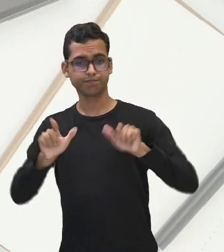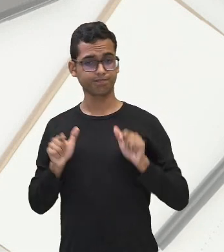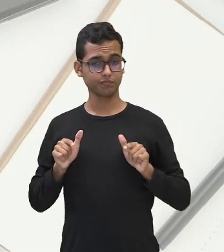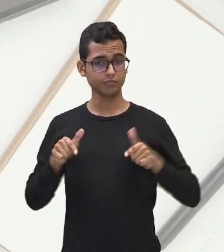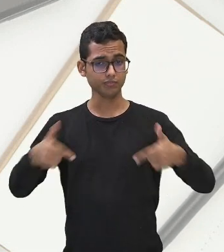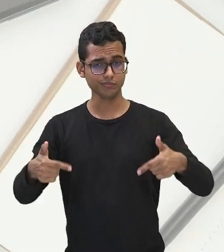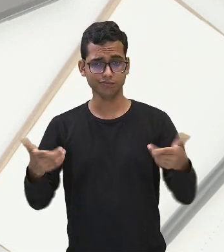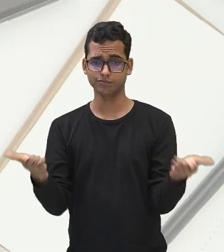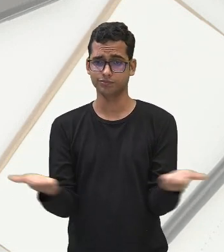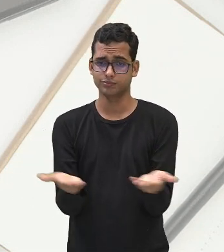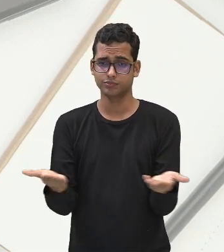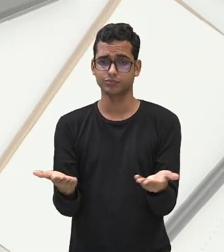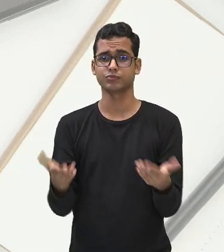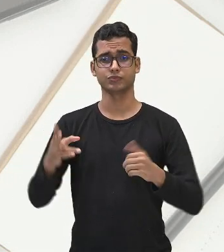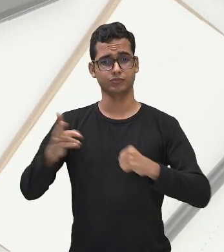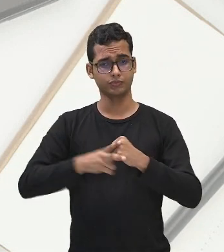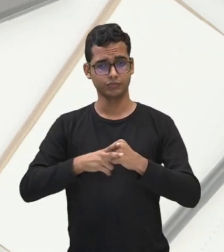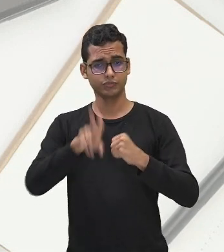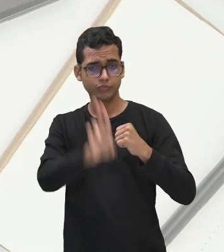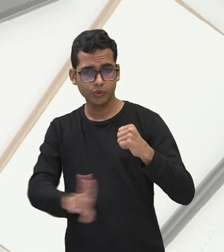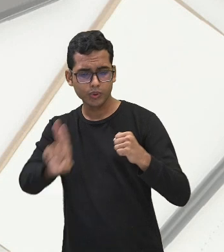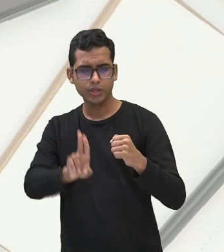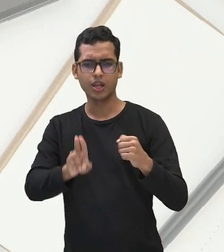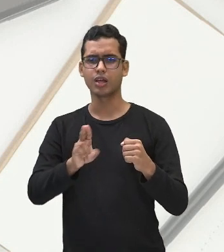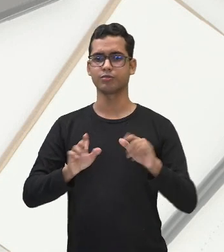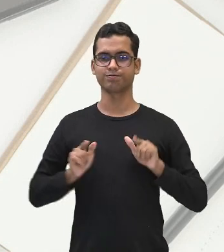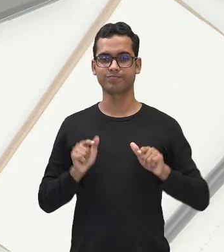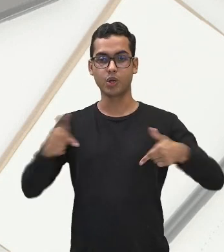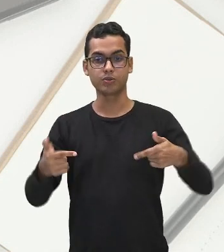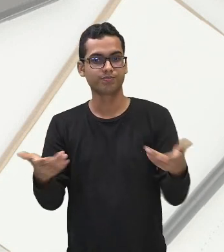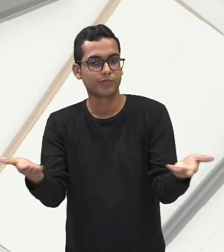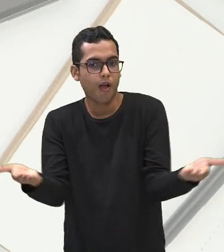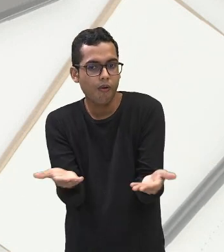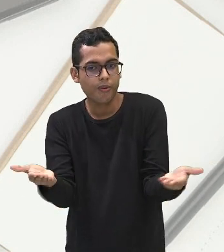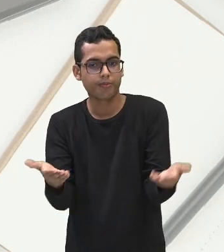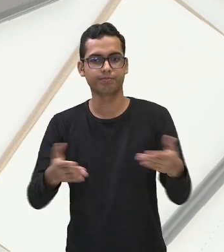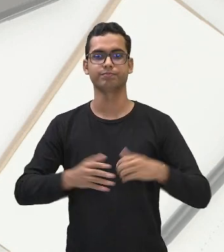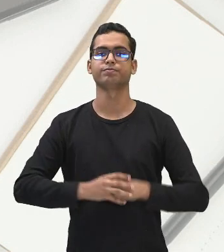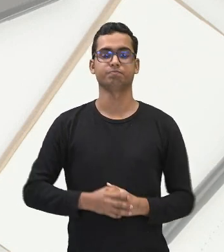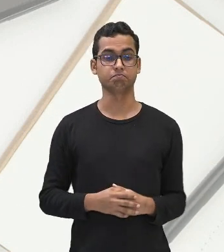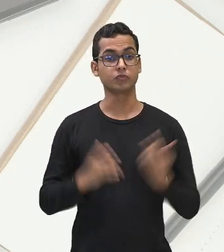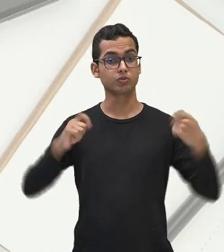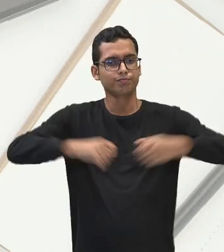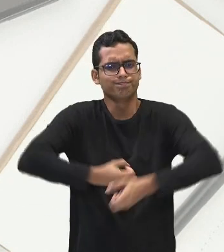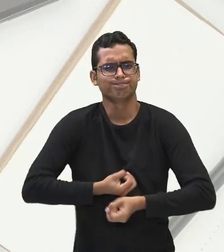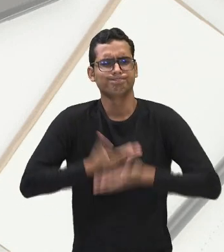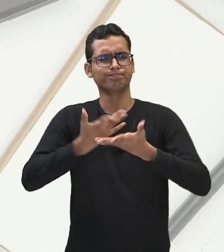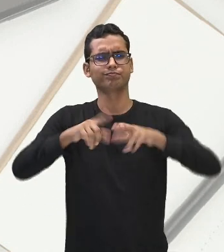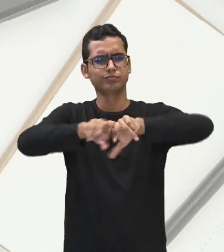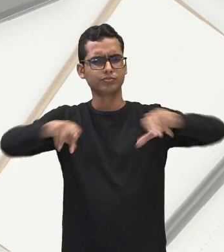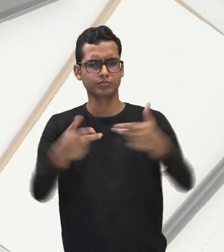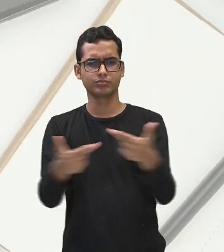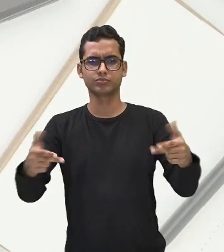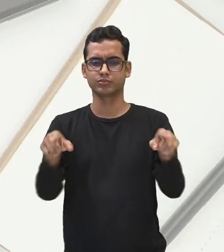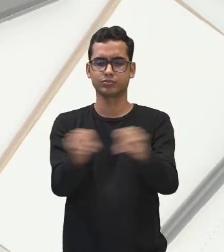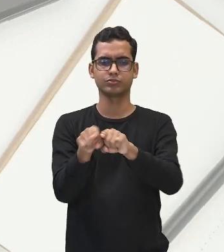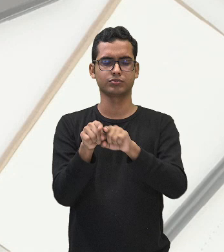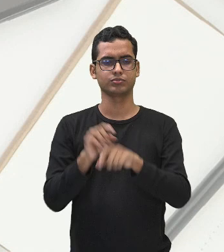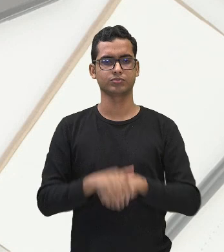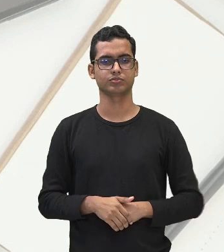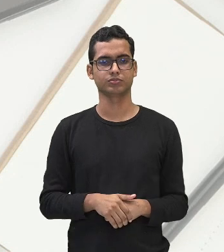no presente. E aí ele pode expressar várias coisas. Primeiro, por exemplo,